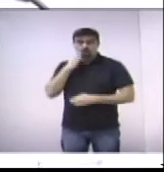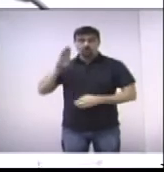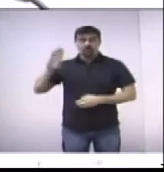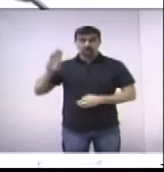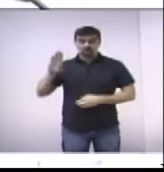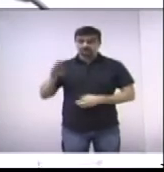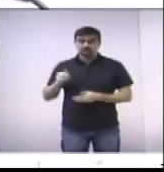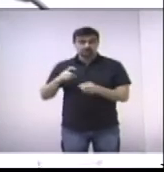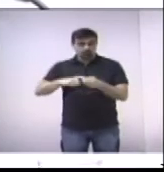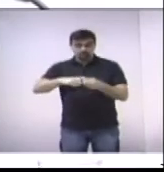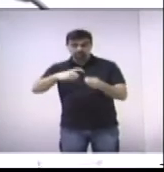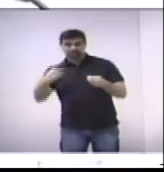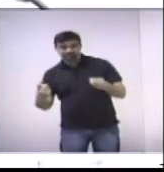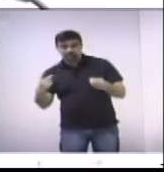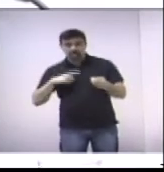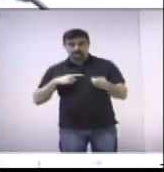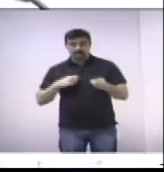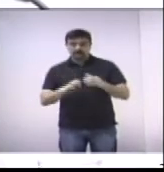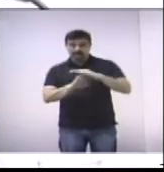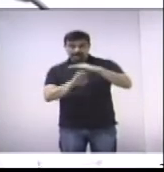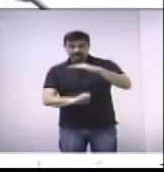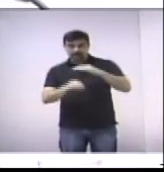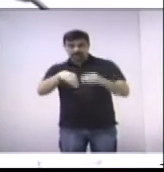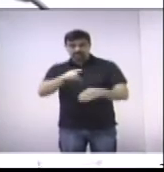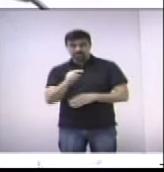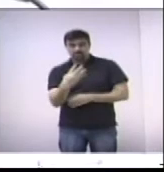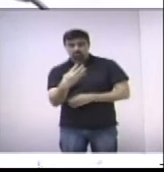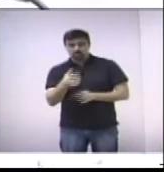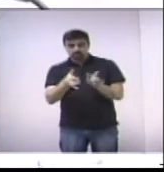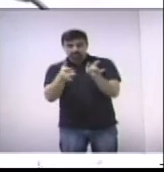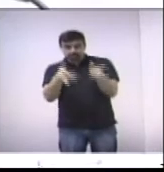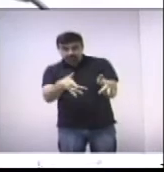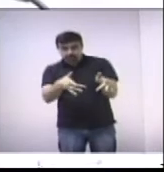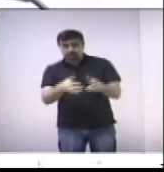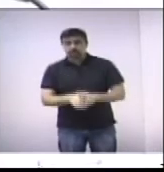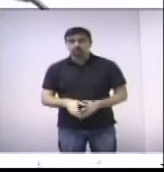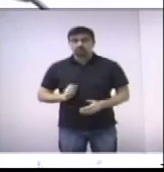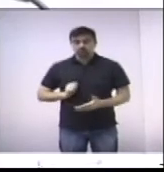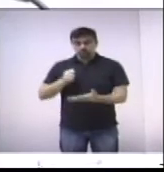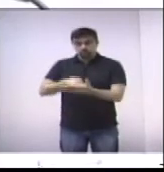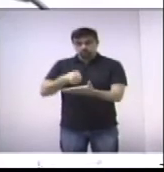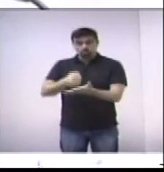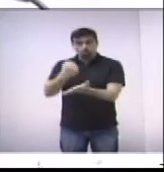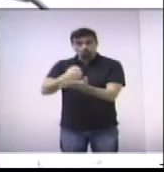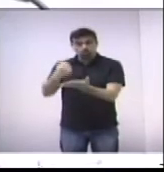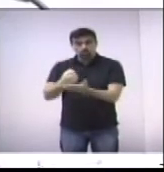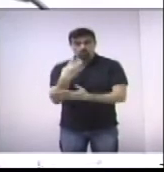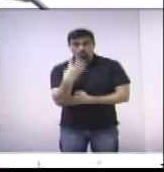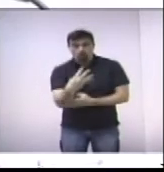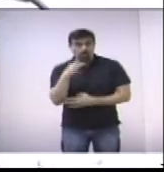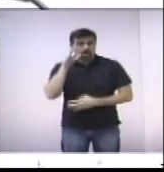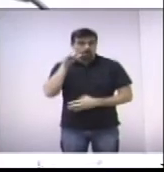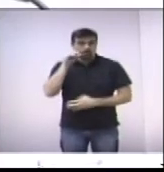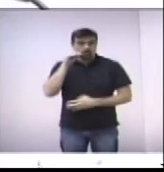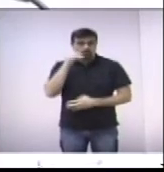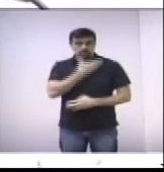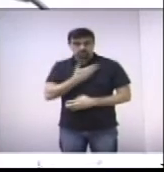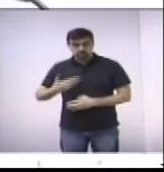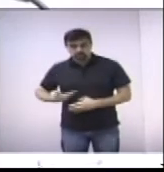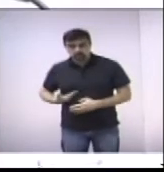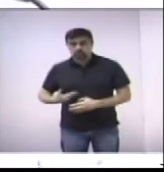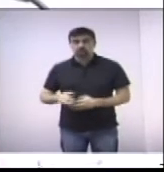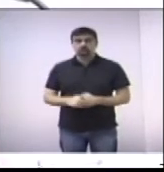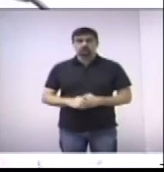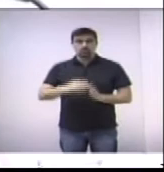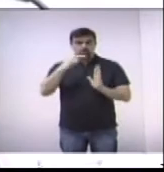Family, por ter conhecimentos técnicos de publicidade. Sustentou que contratou 4 funcionários públicos, Ed Carlos de